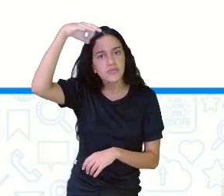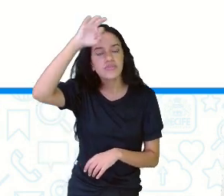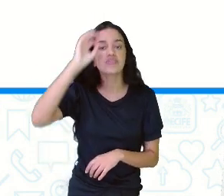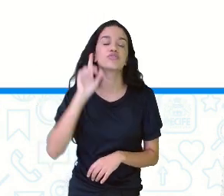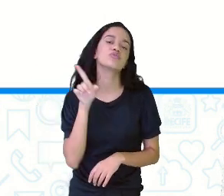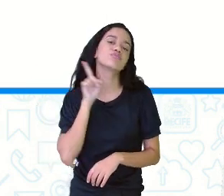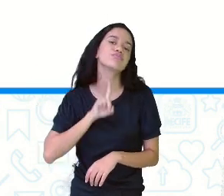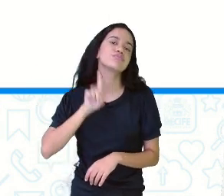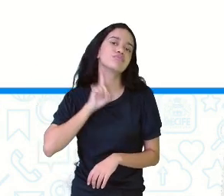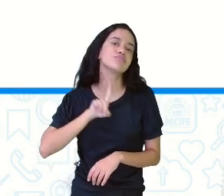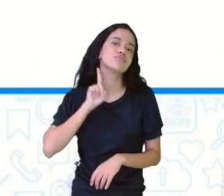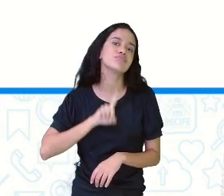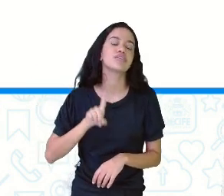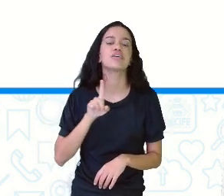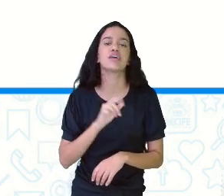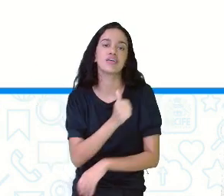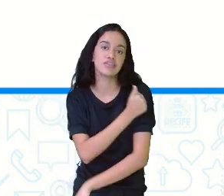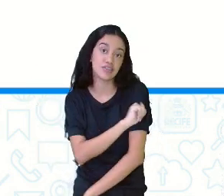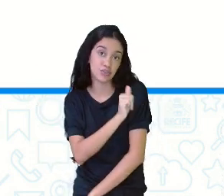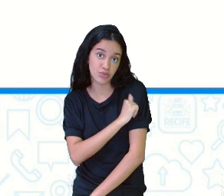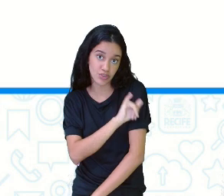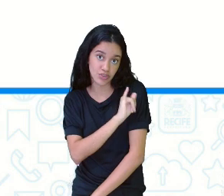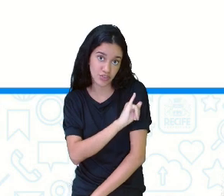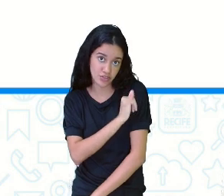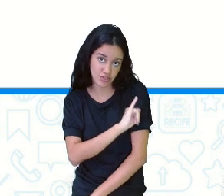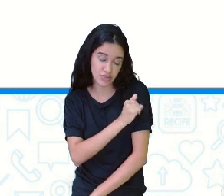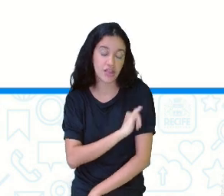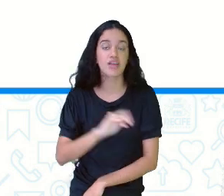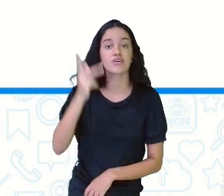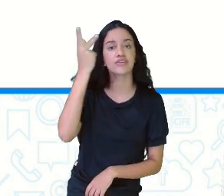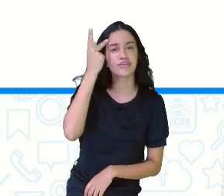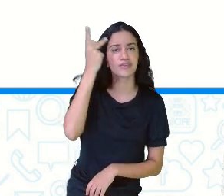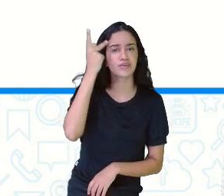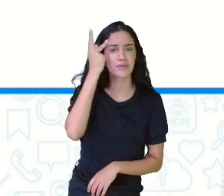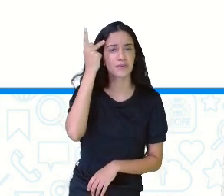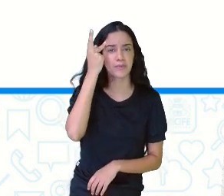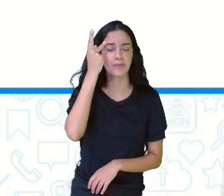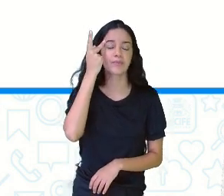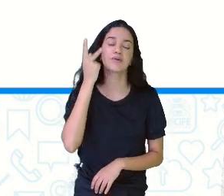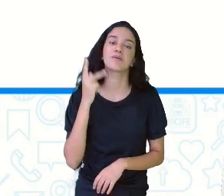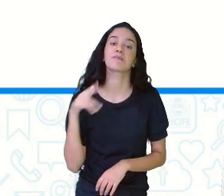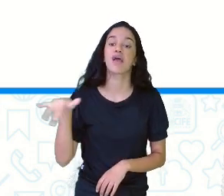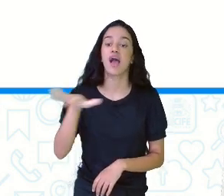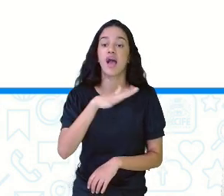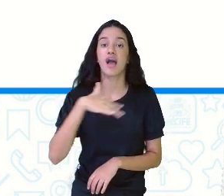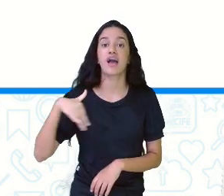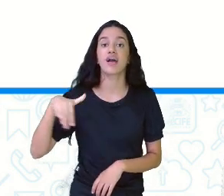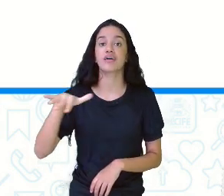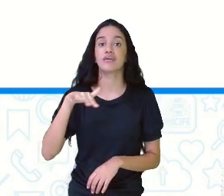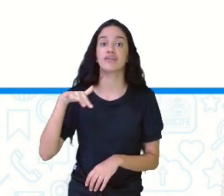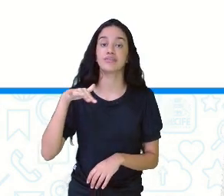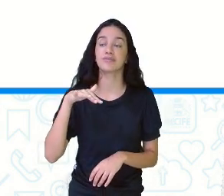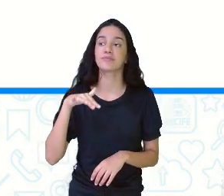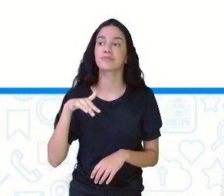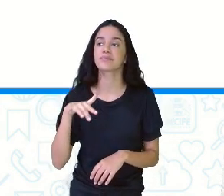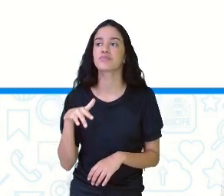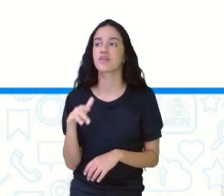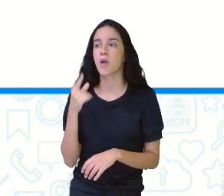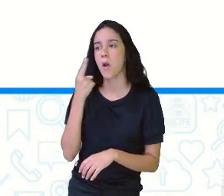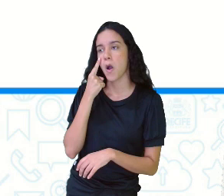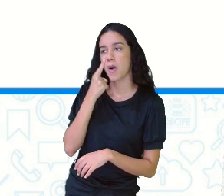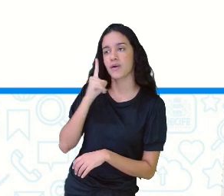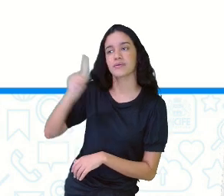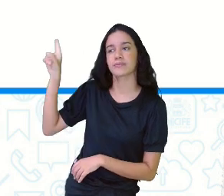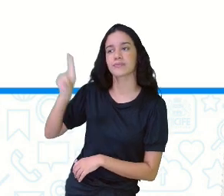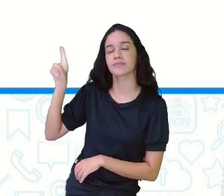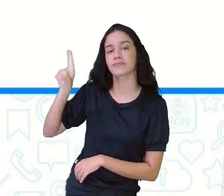Minas Gerais, Rio de Janeiro e São Paulo. A região sudeste, em extensão territorial, olha